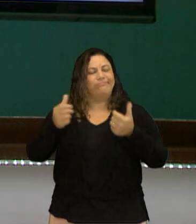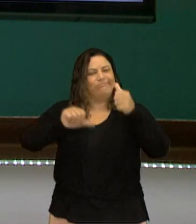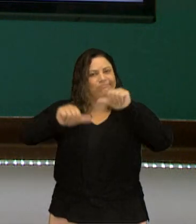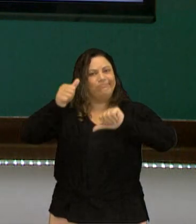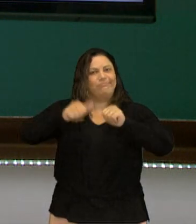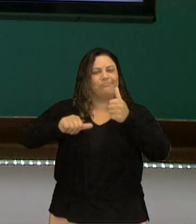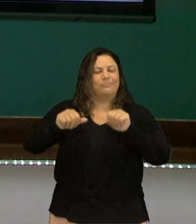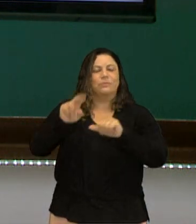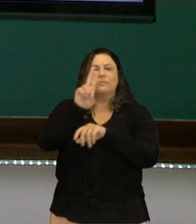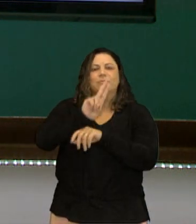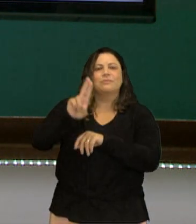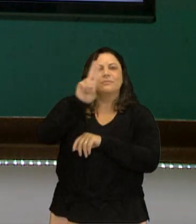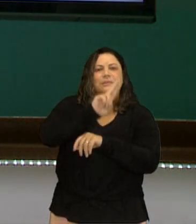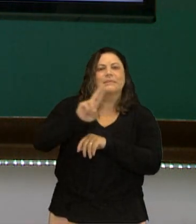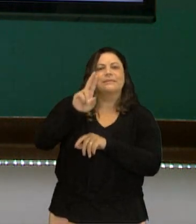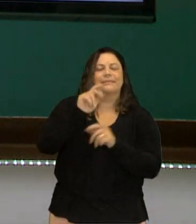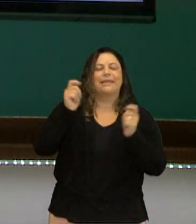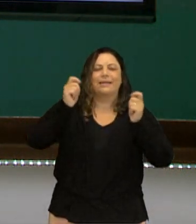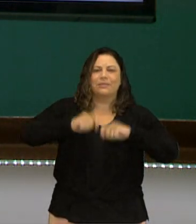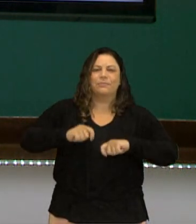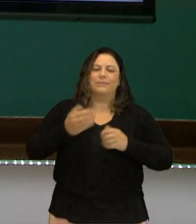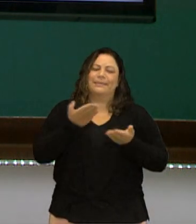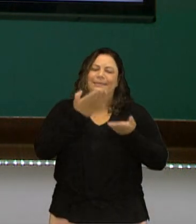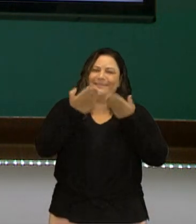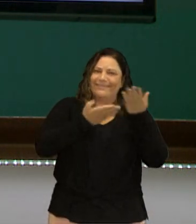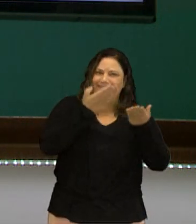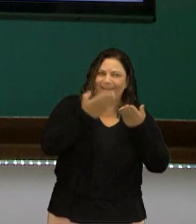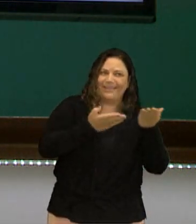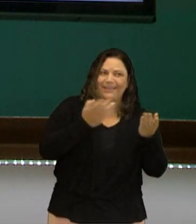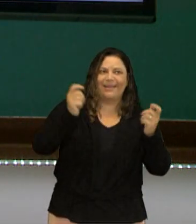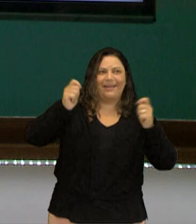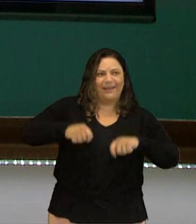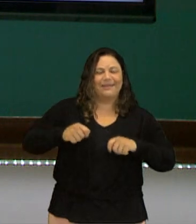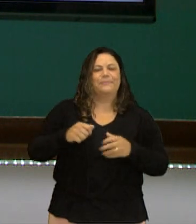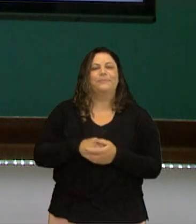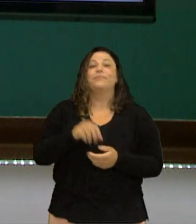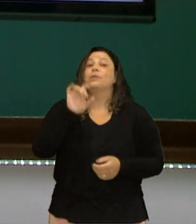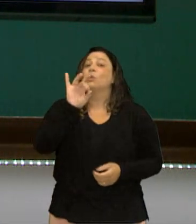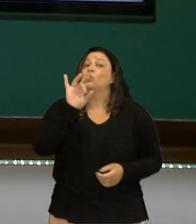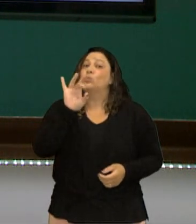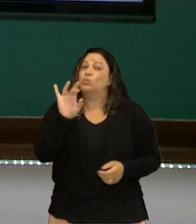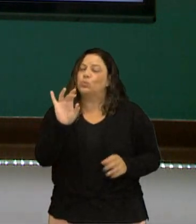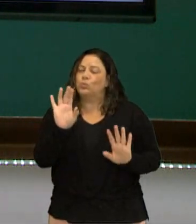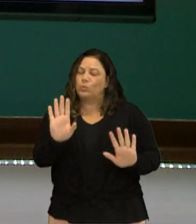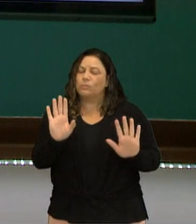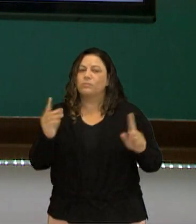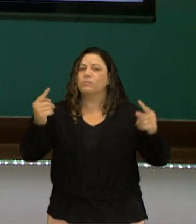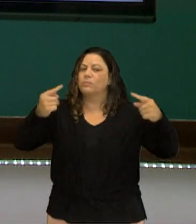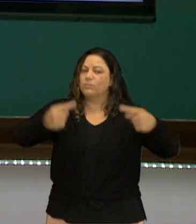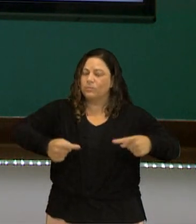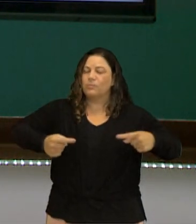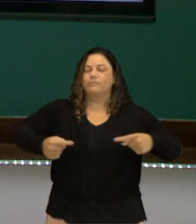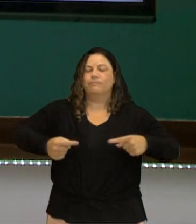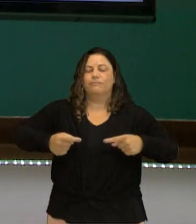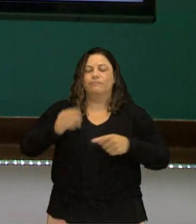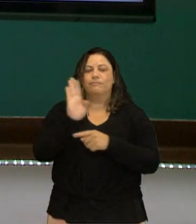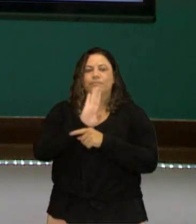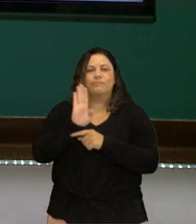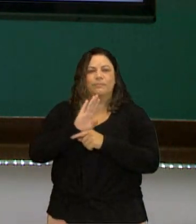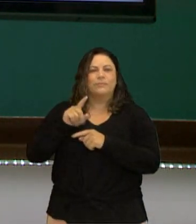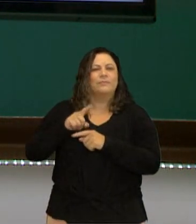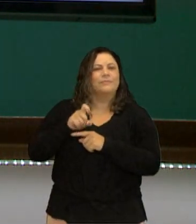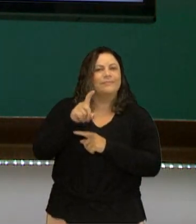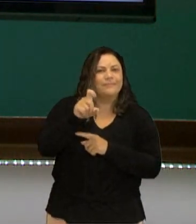as infecções bacterianas. Então, antibiótico só vai agir contra as bactérias. O nome já está